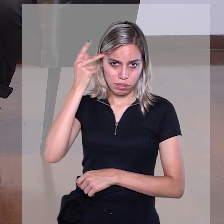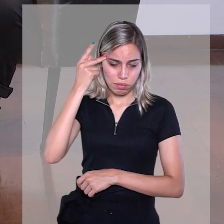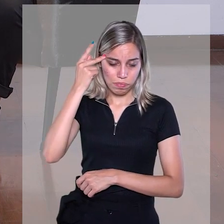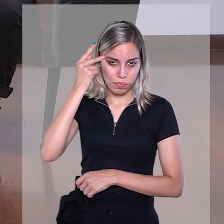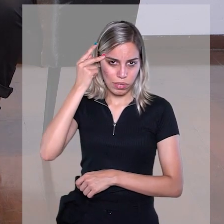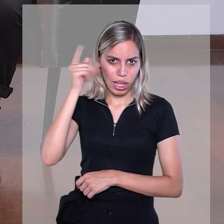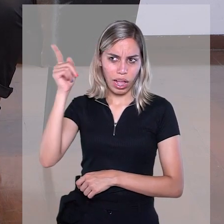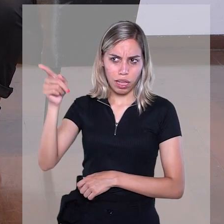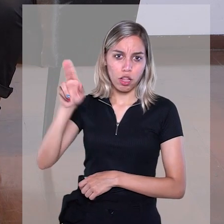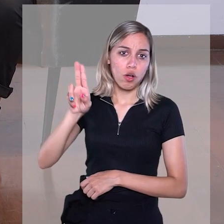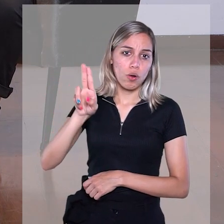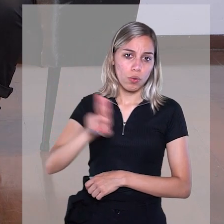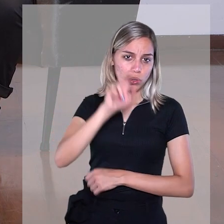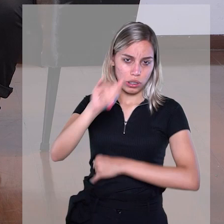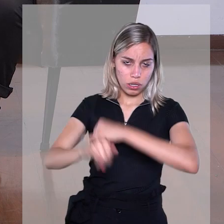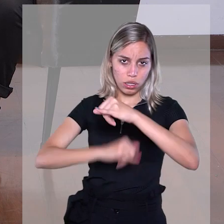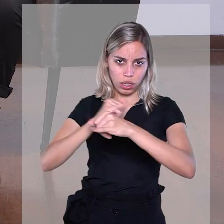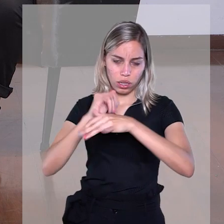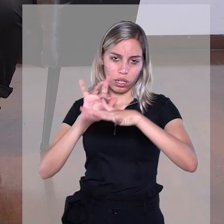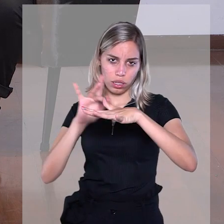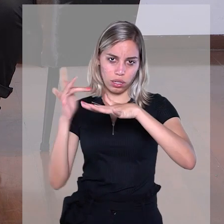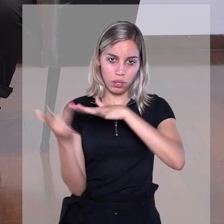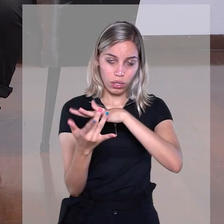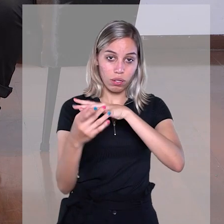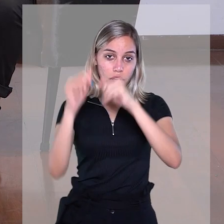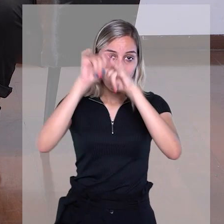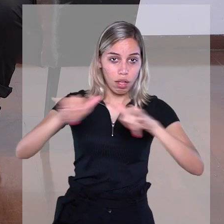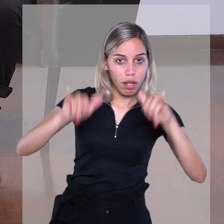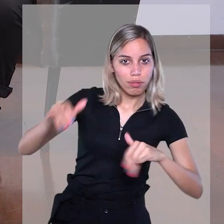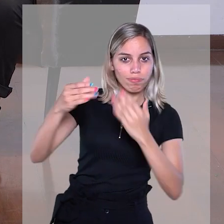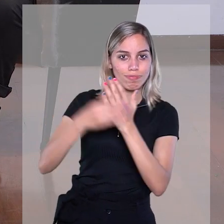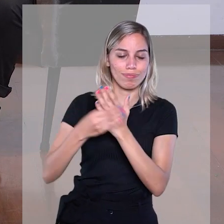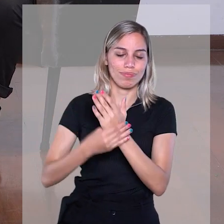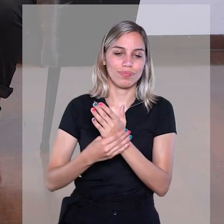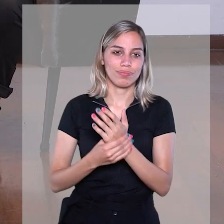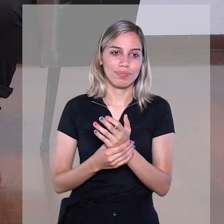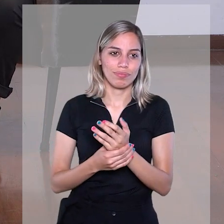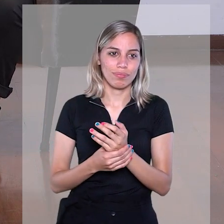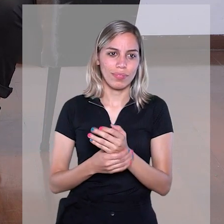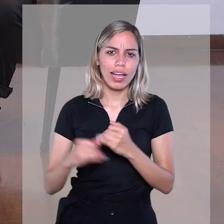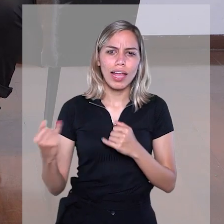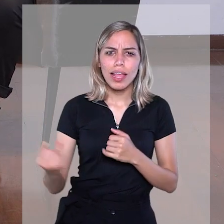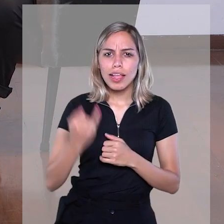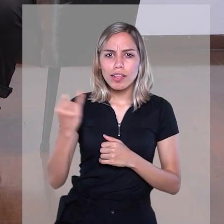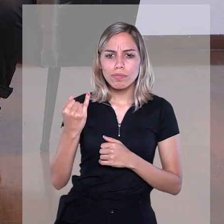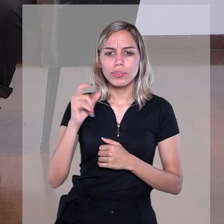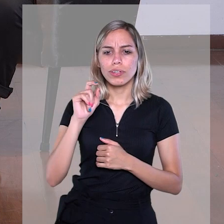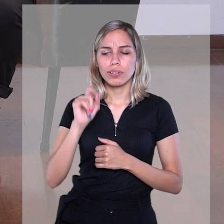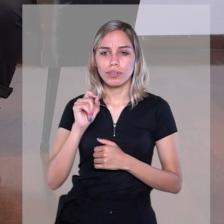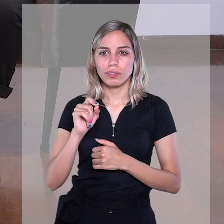livros. E é importante que venha a pessoa que fica ali até meio